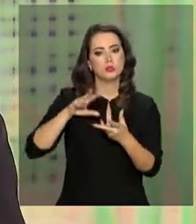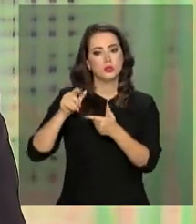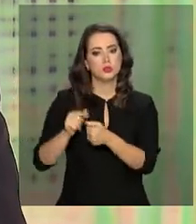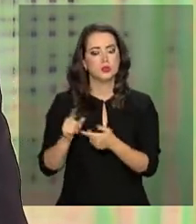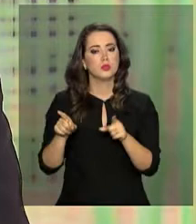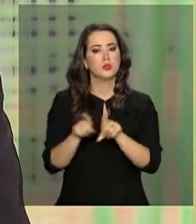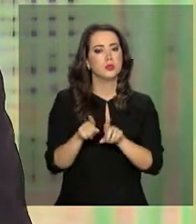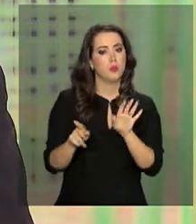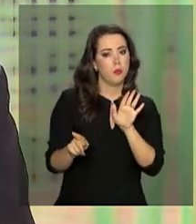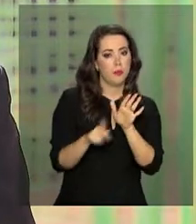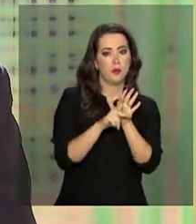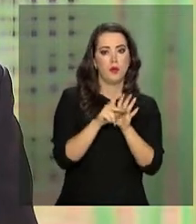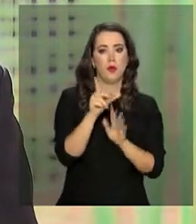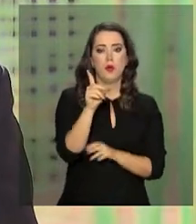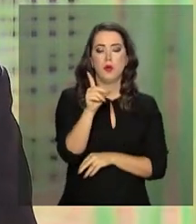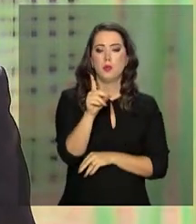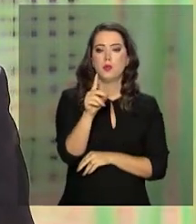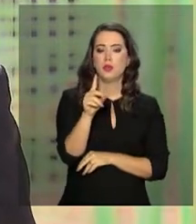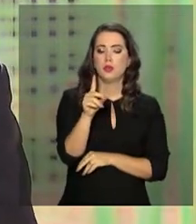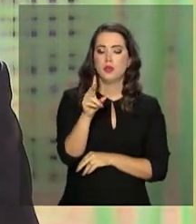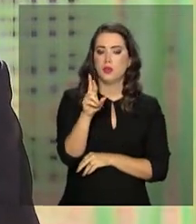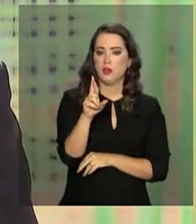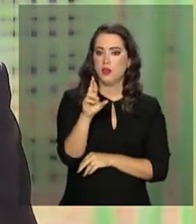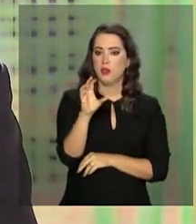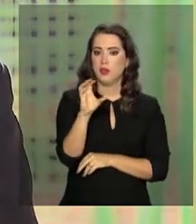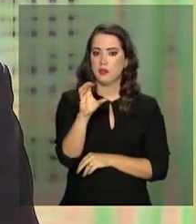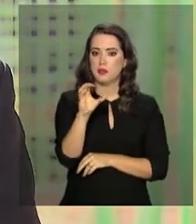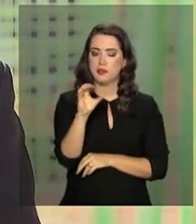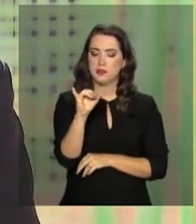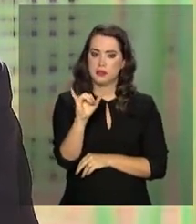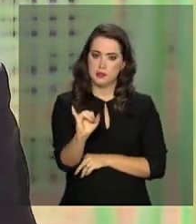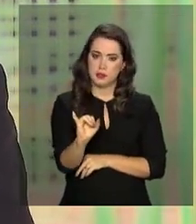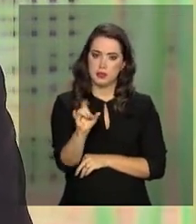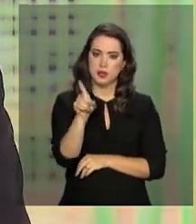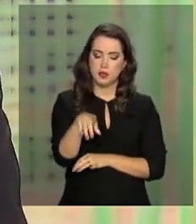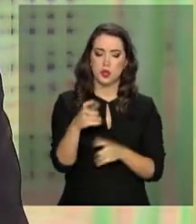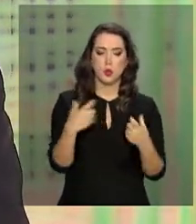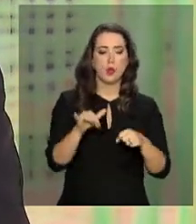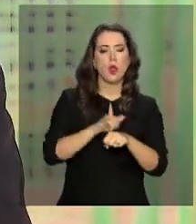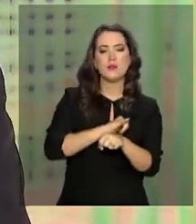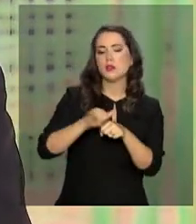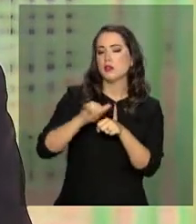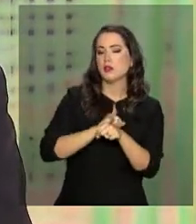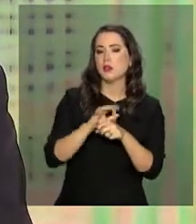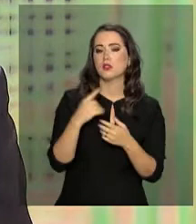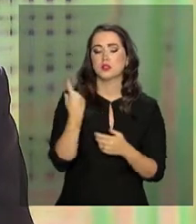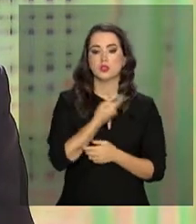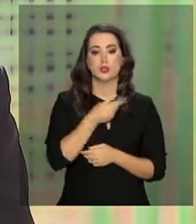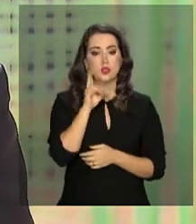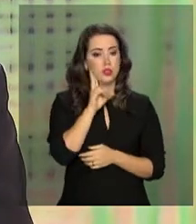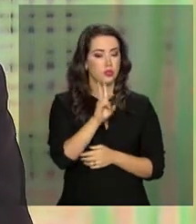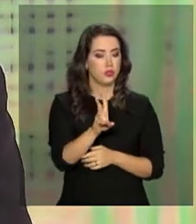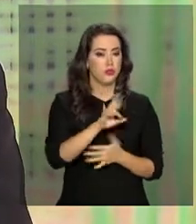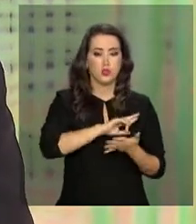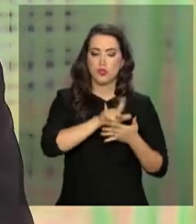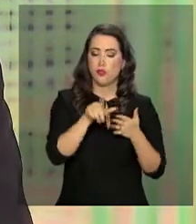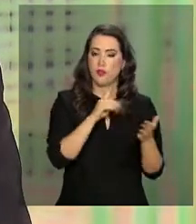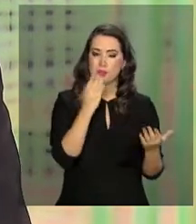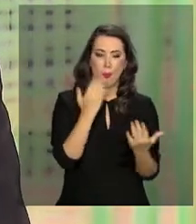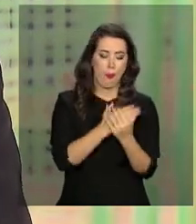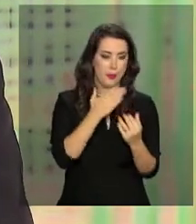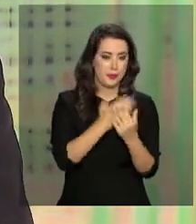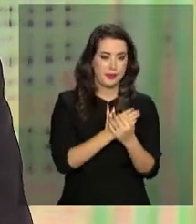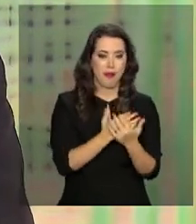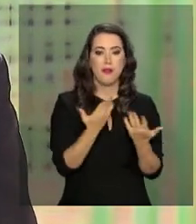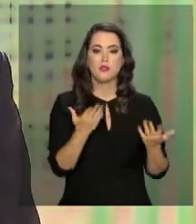próprio de rc e é uma área estratégica nós vimos não só na operação numa jato mas em outros casos